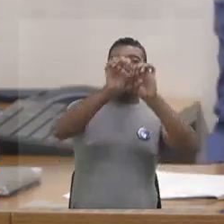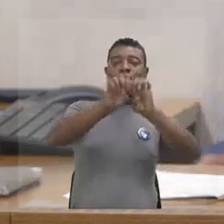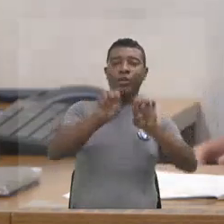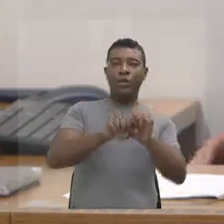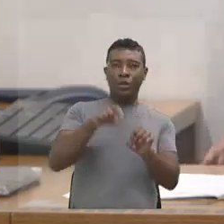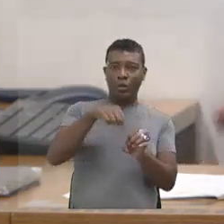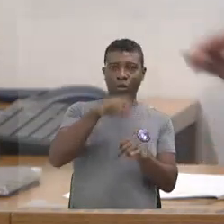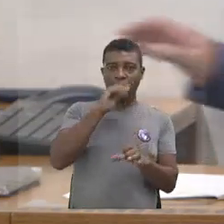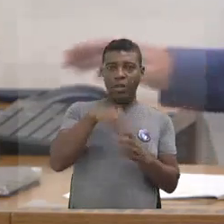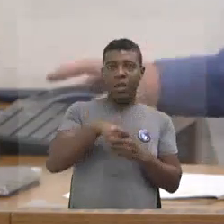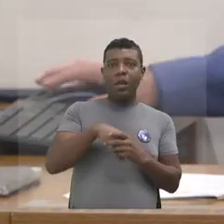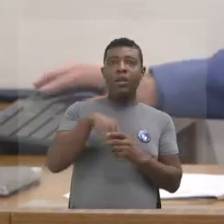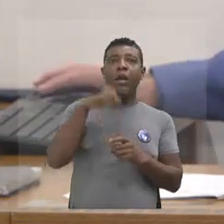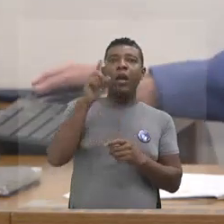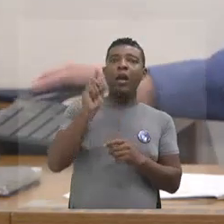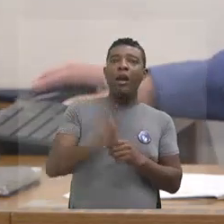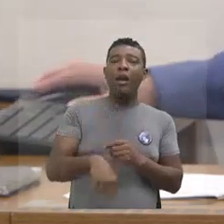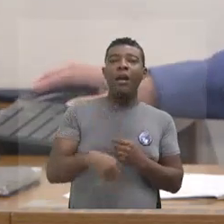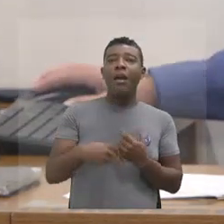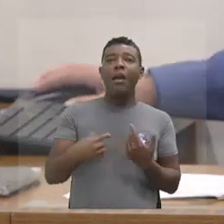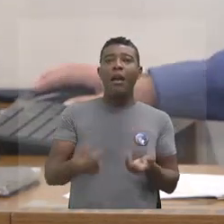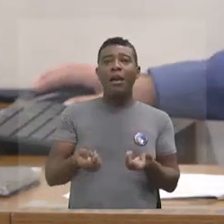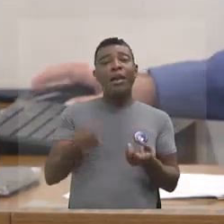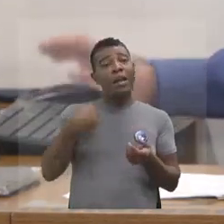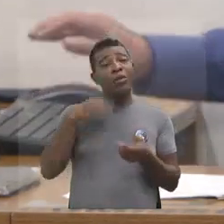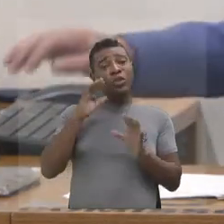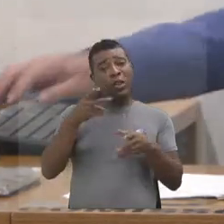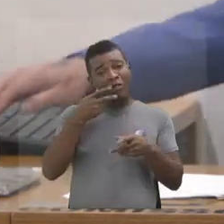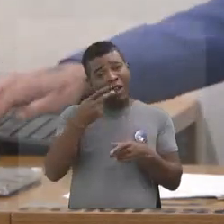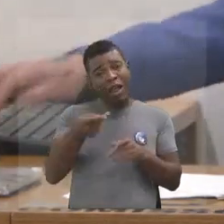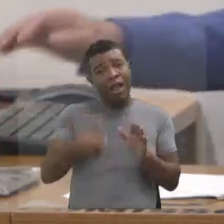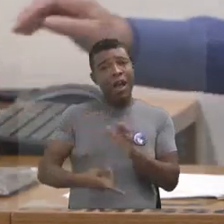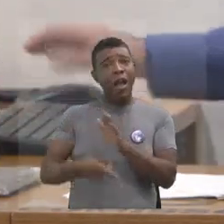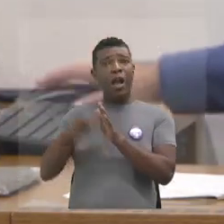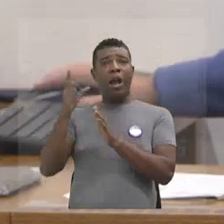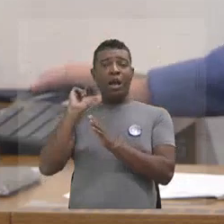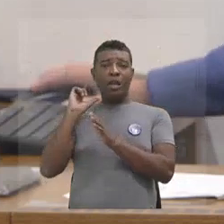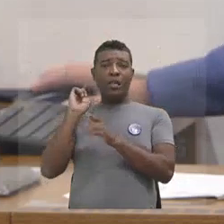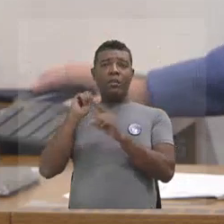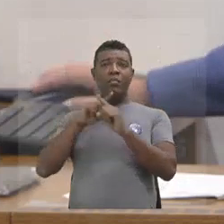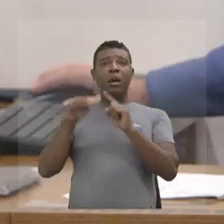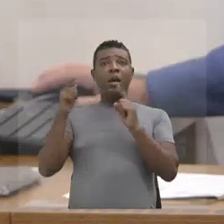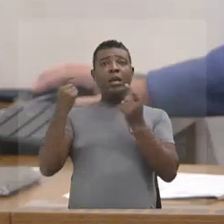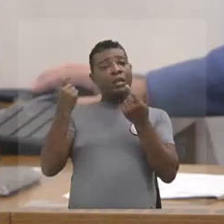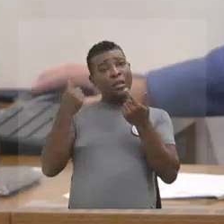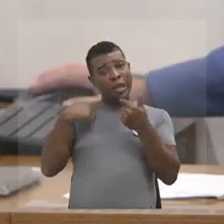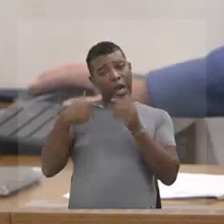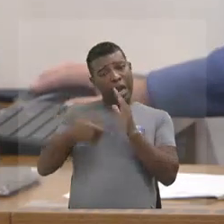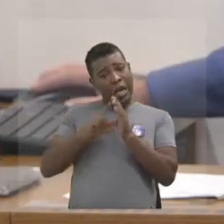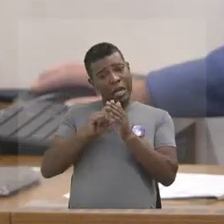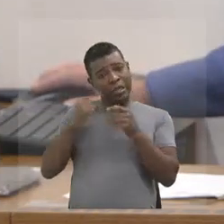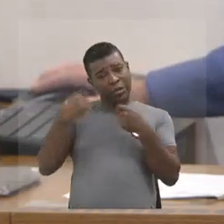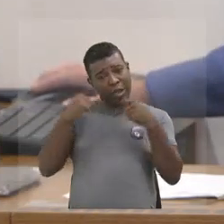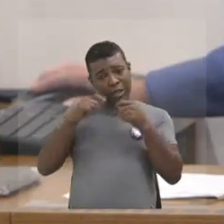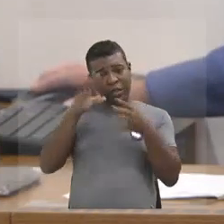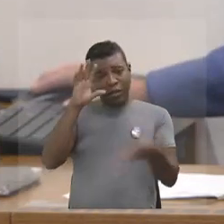assunto que eu já abordei em outros assembleias fiscaliza mas me permita antes de fazer uma consideração né